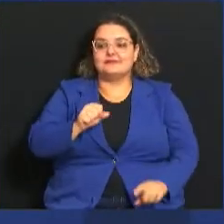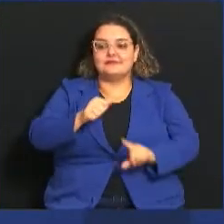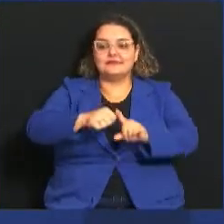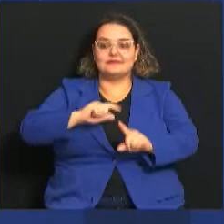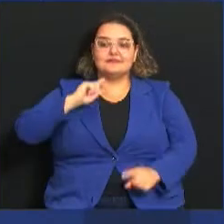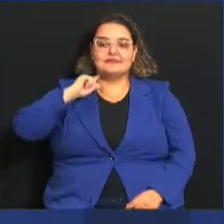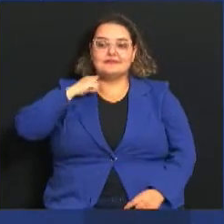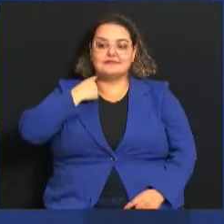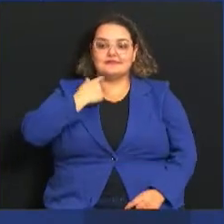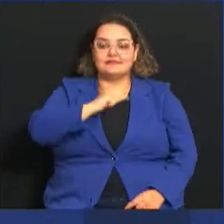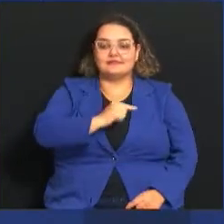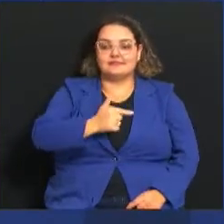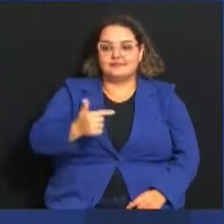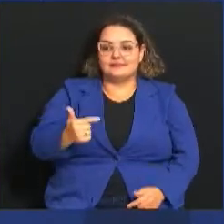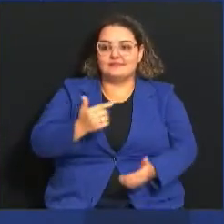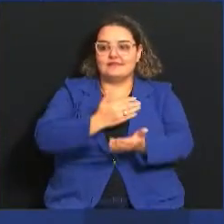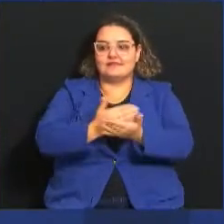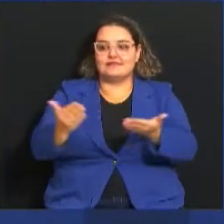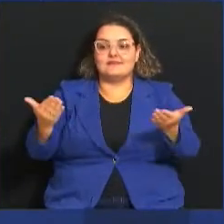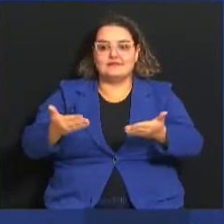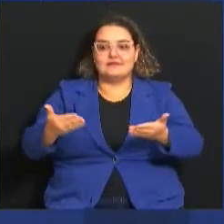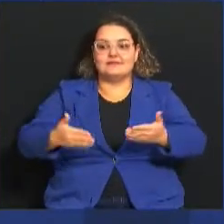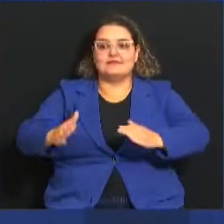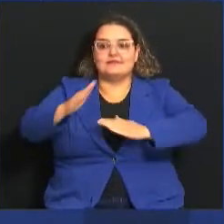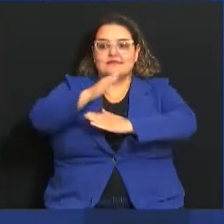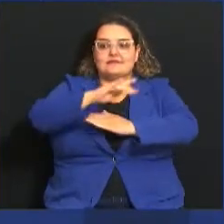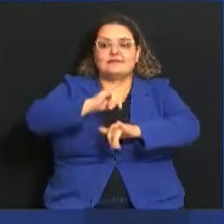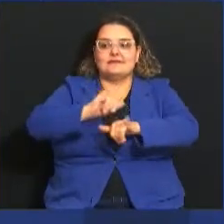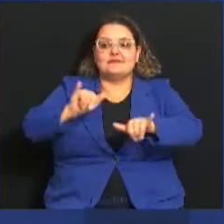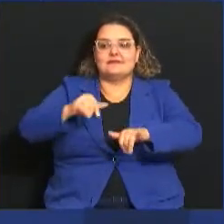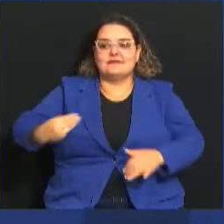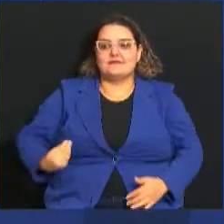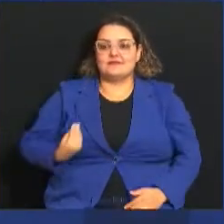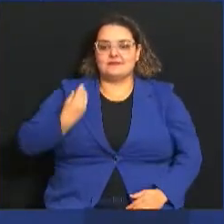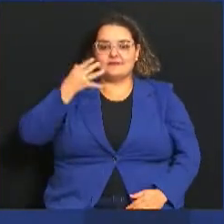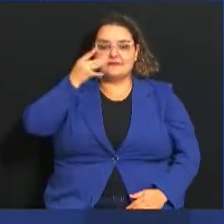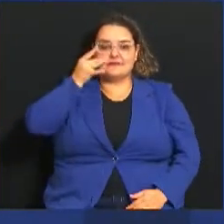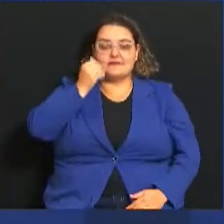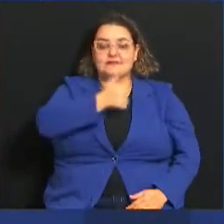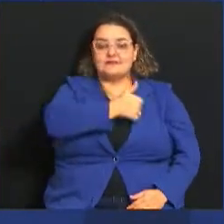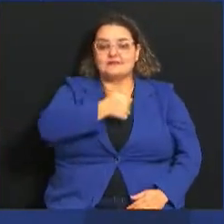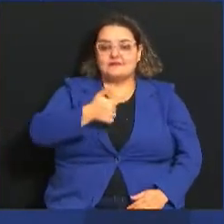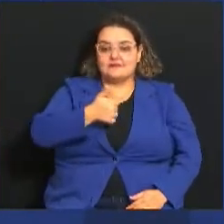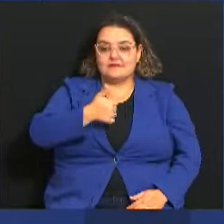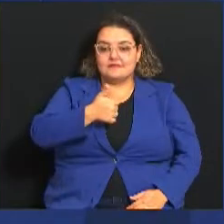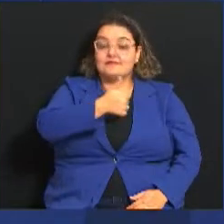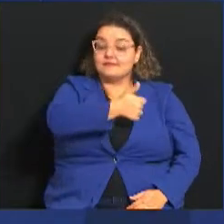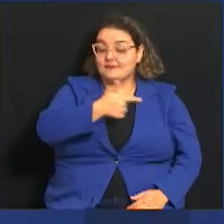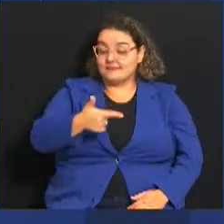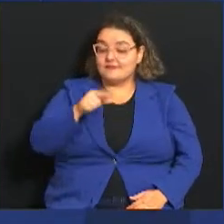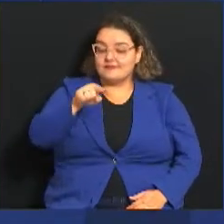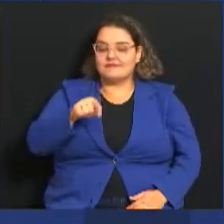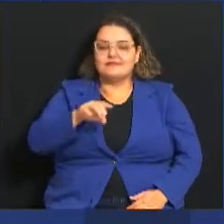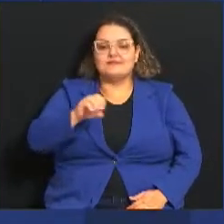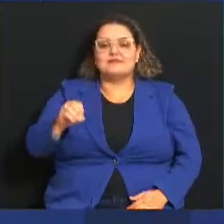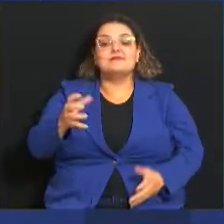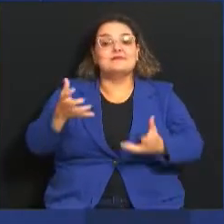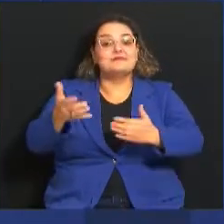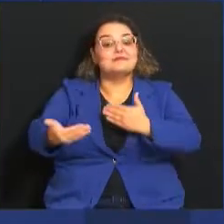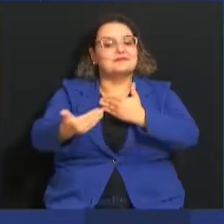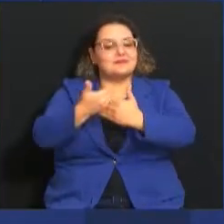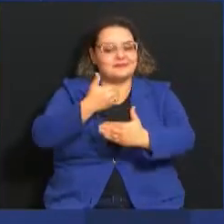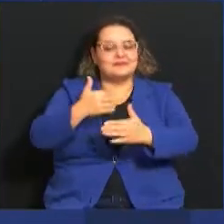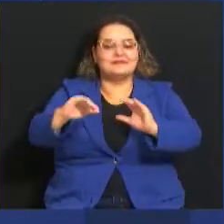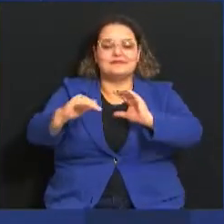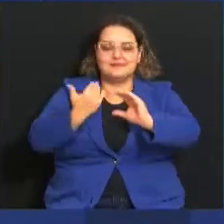2022. Começa agora o Câmara Notícia, ao vivo, meio-dia em ponto. E eu quero a sua participação, hein? Envie